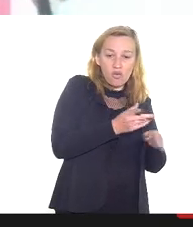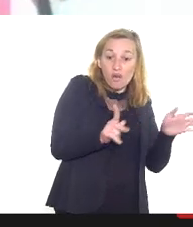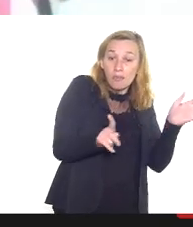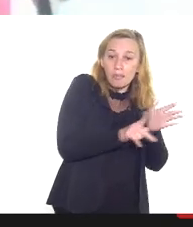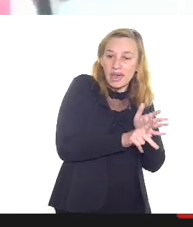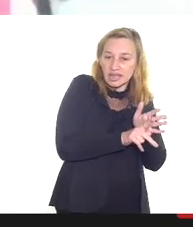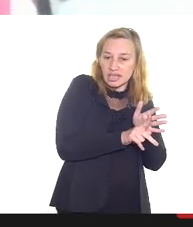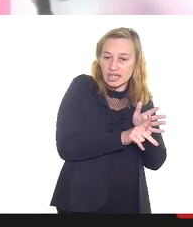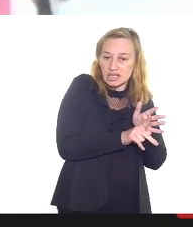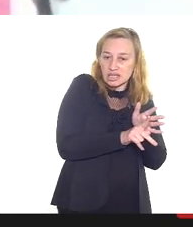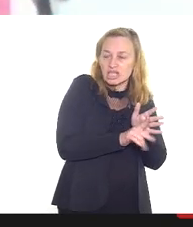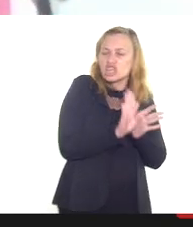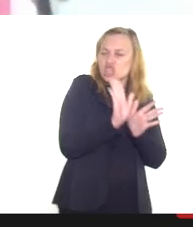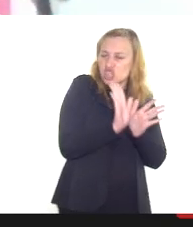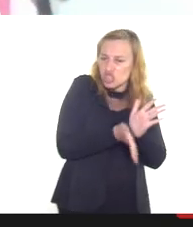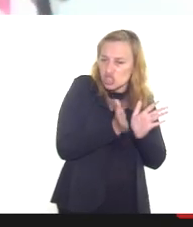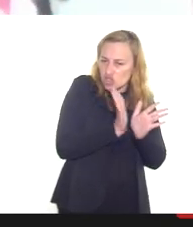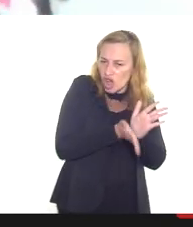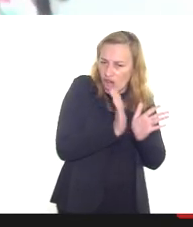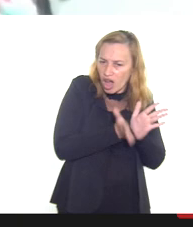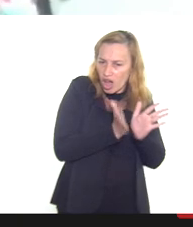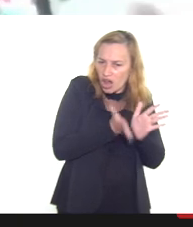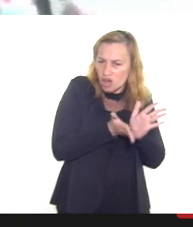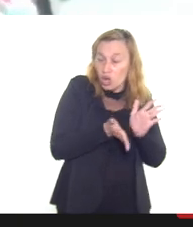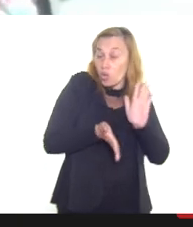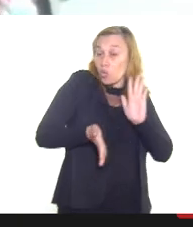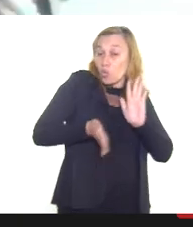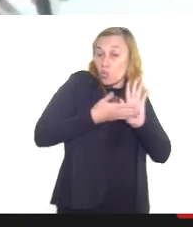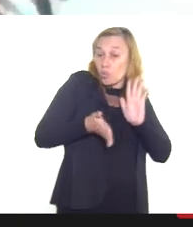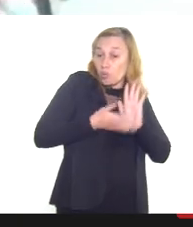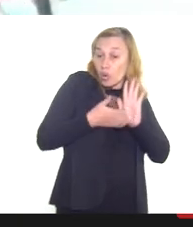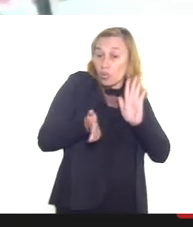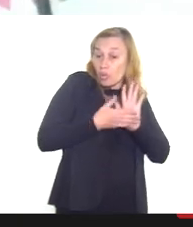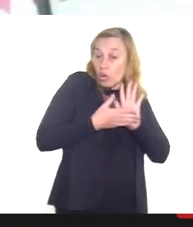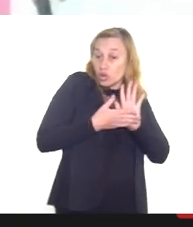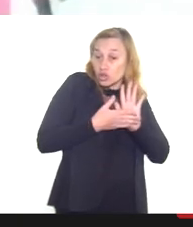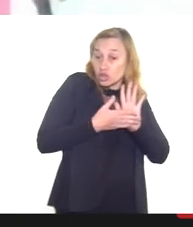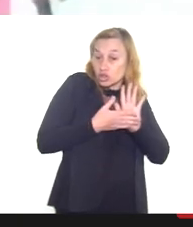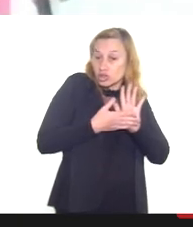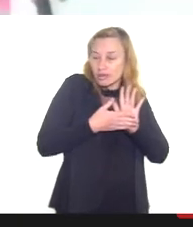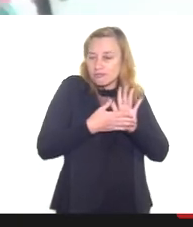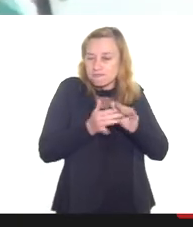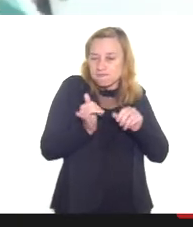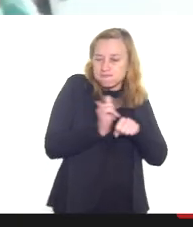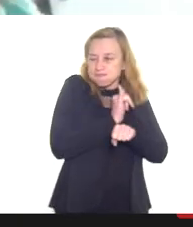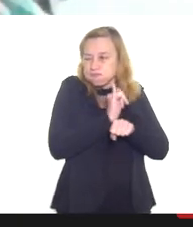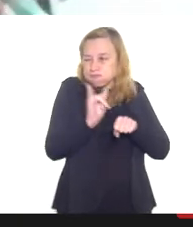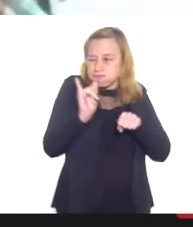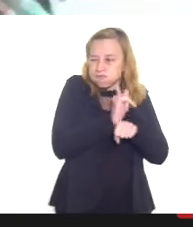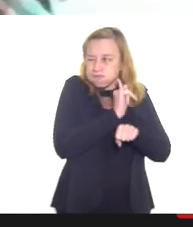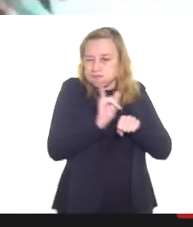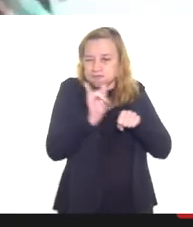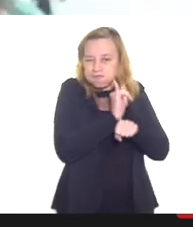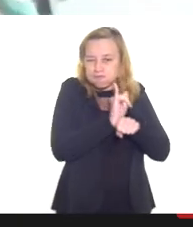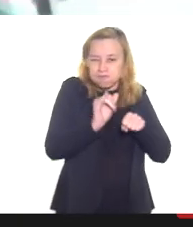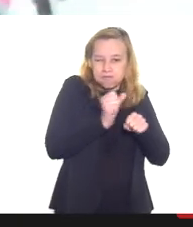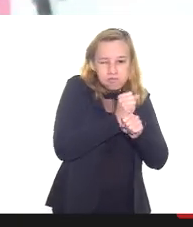parte já de uma proposta muito articulada desde o ano